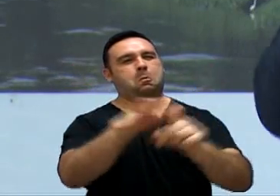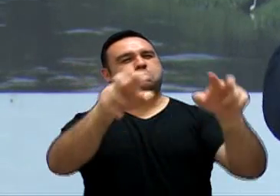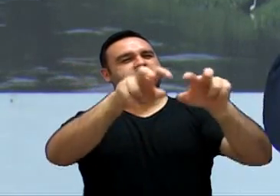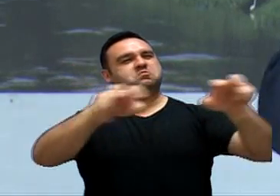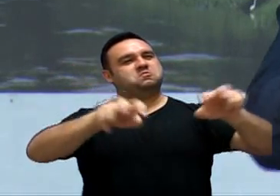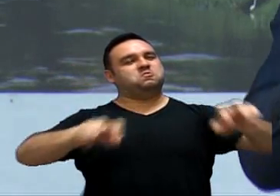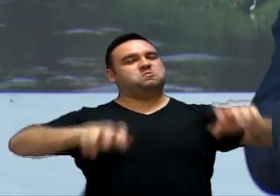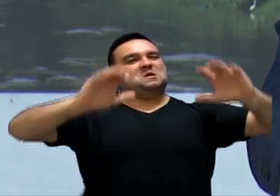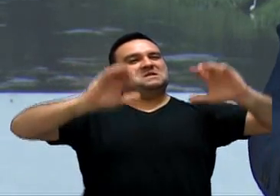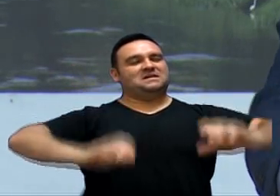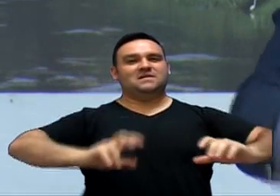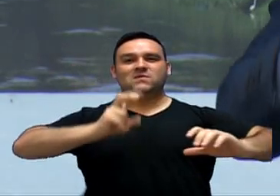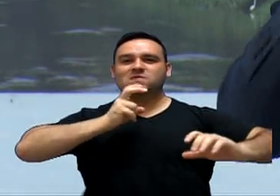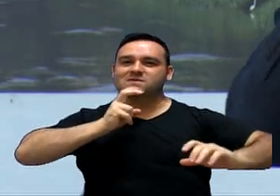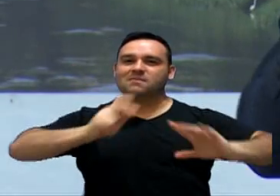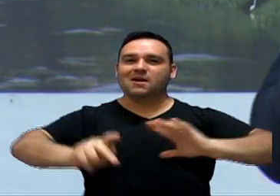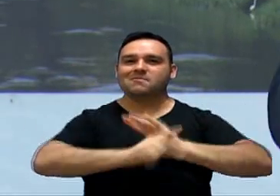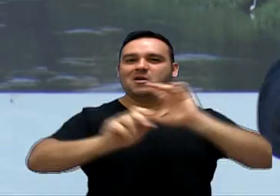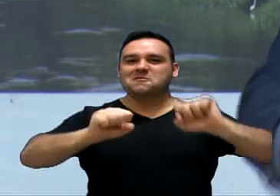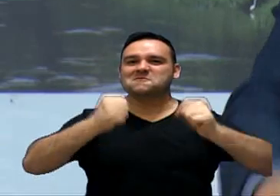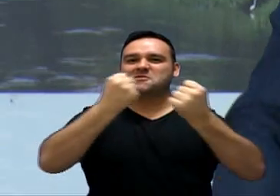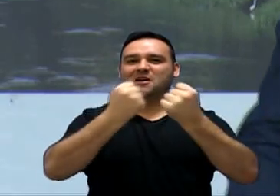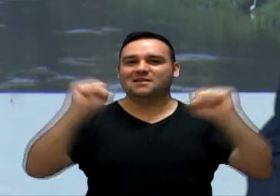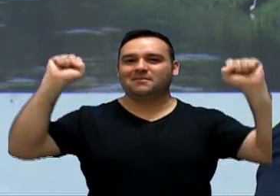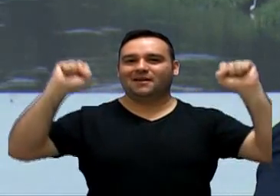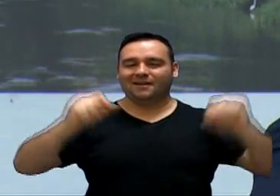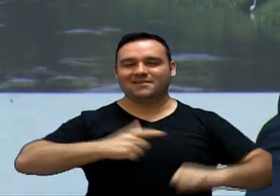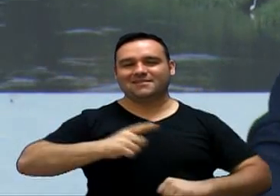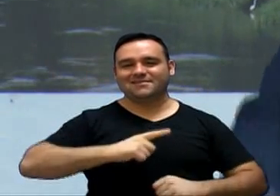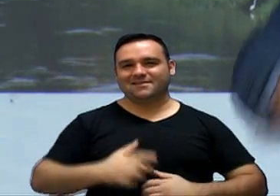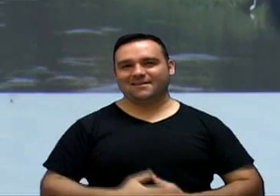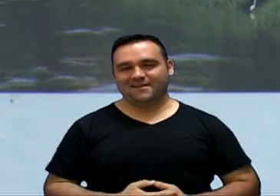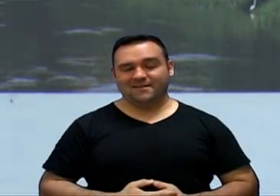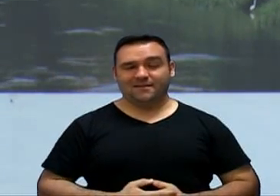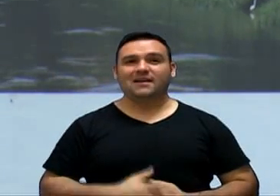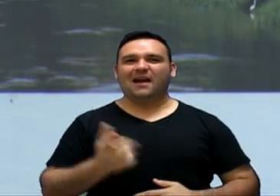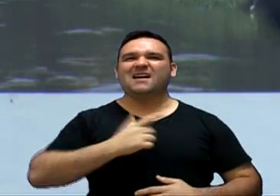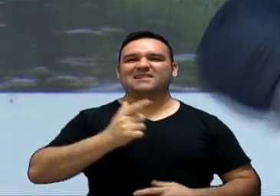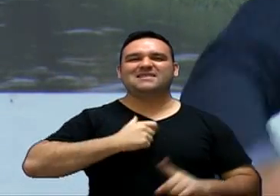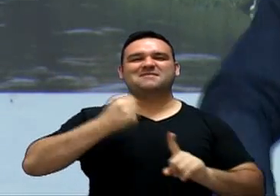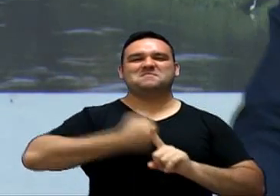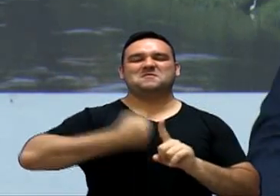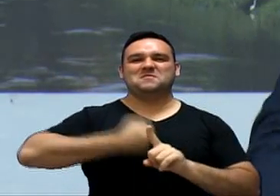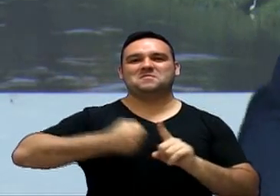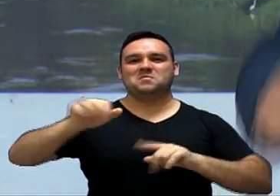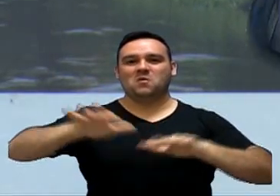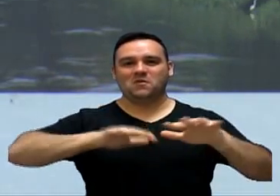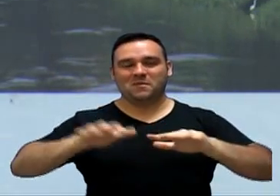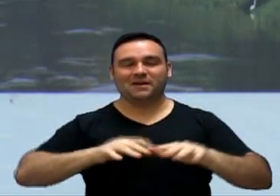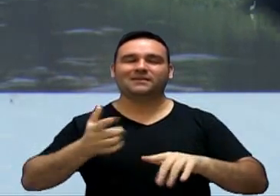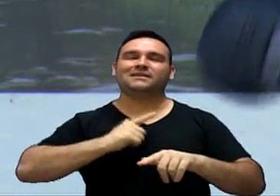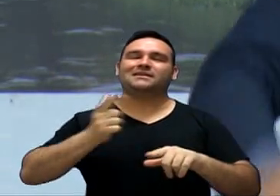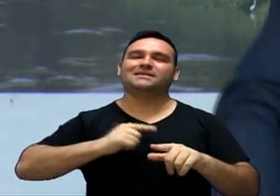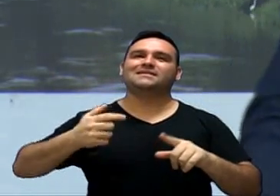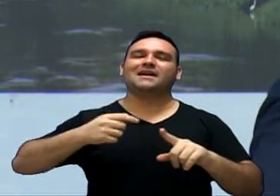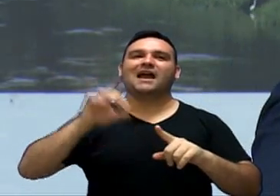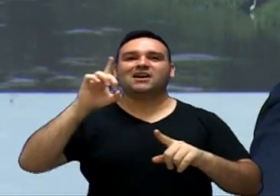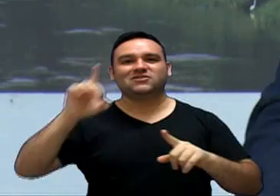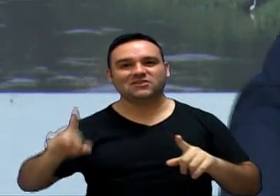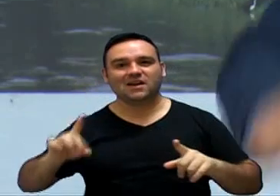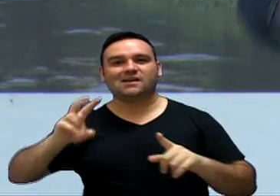de cidadãos, de sorocabanos lutando pela liberdade. Com bandeiras de movimento, está ali o movimento conservador, está a direita